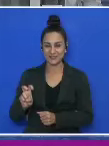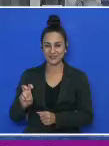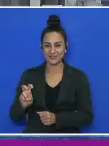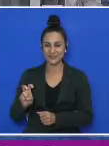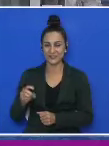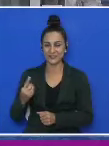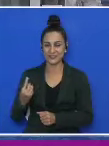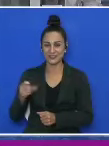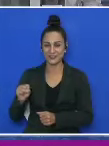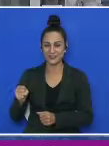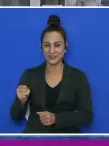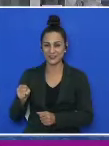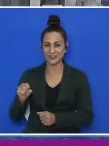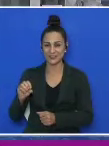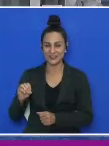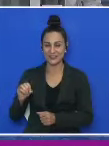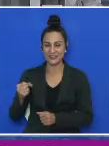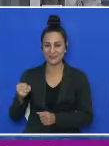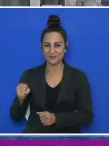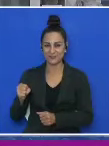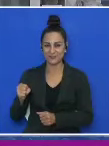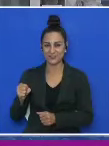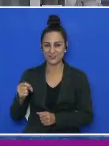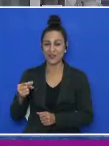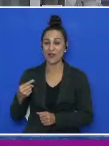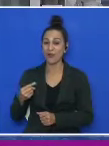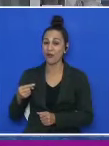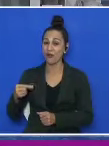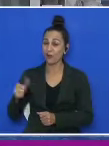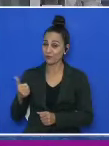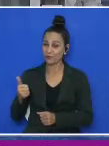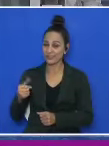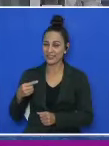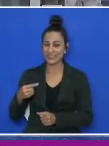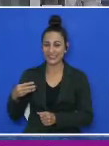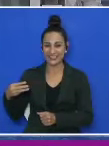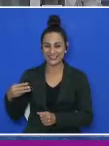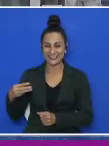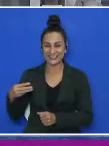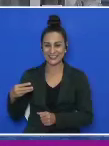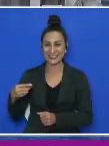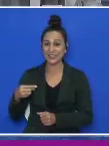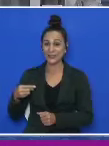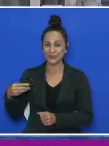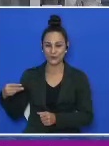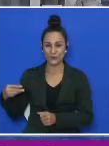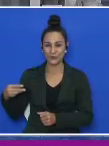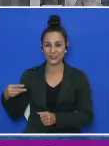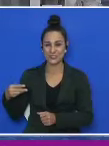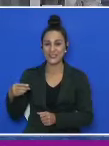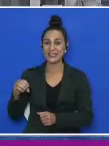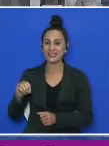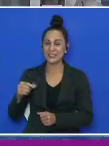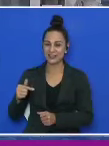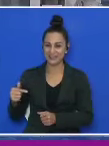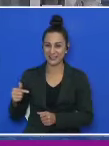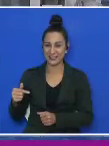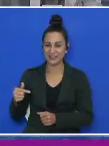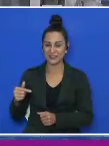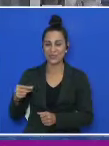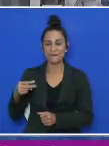05, 18, 08, 11, 13, 12,